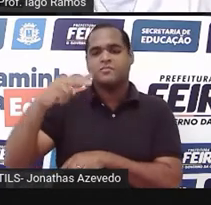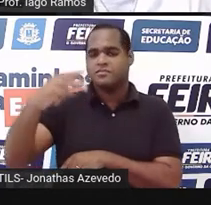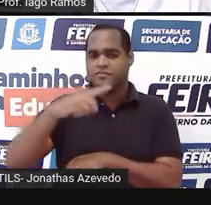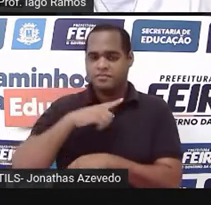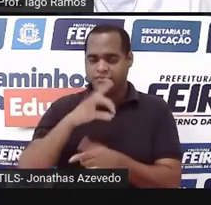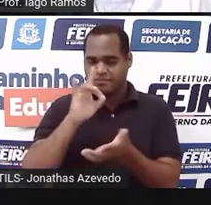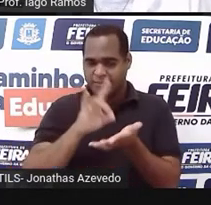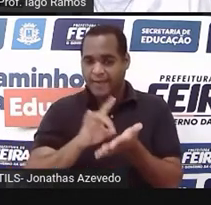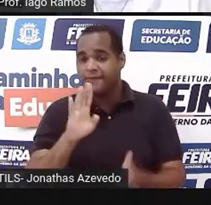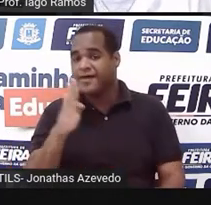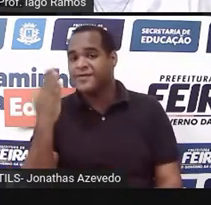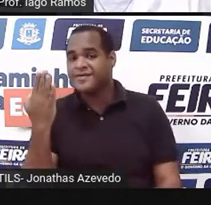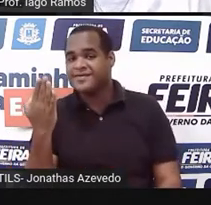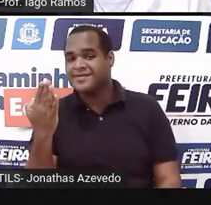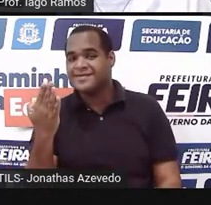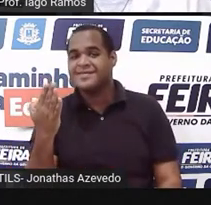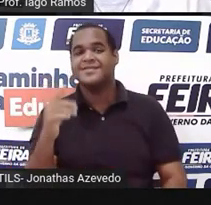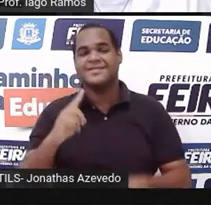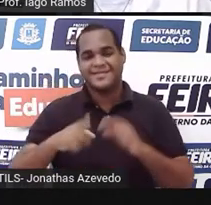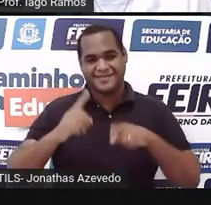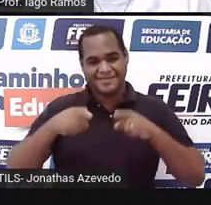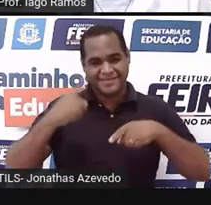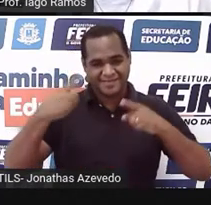verdadeiro ou falso